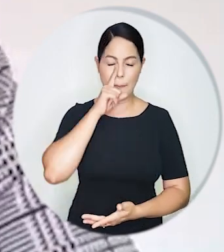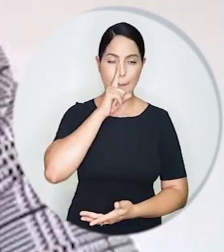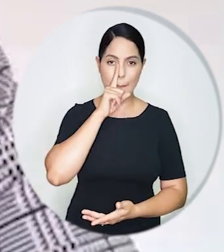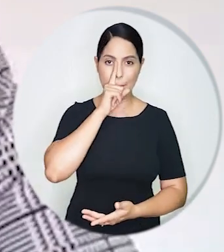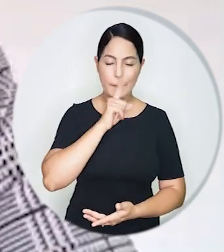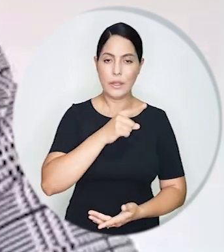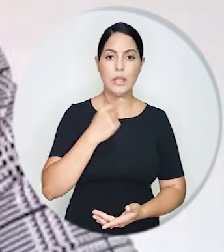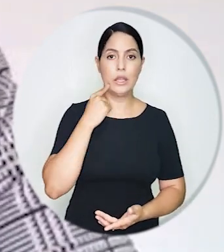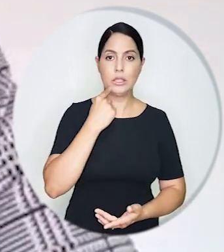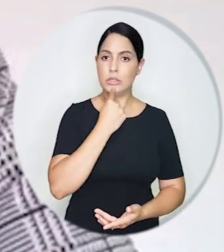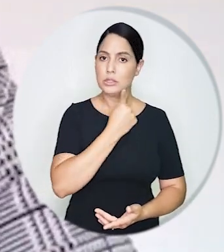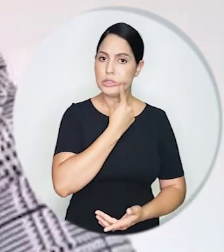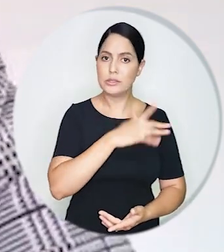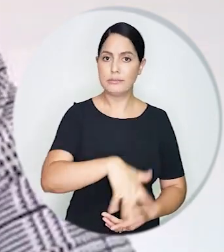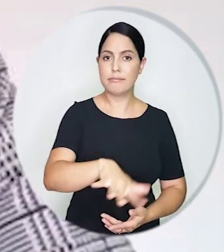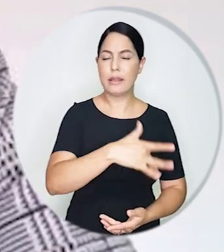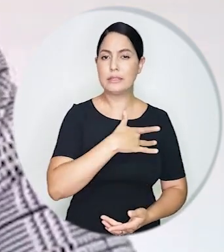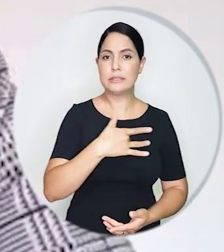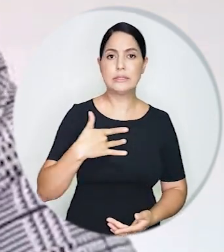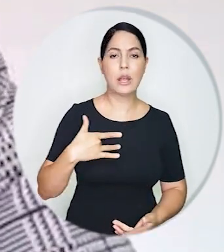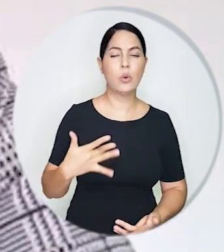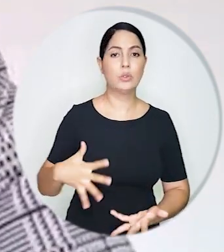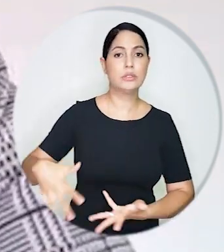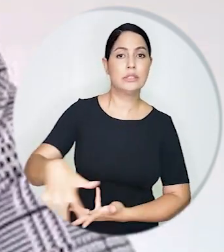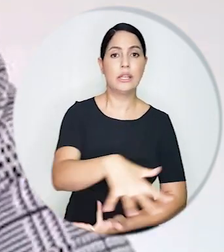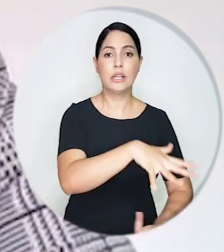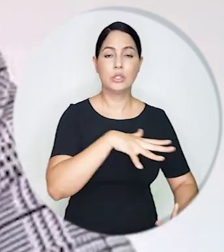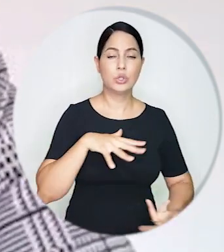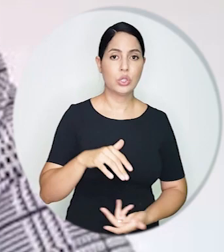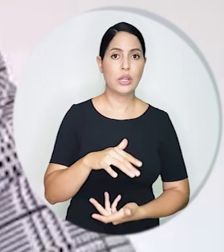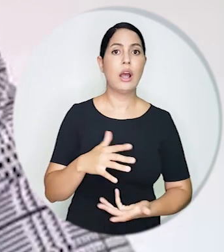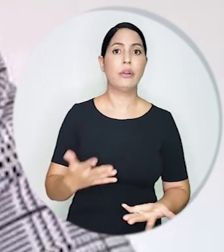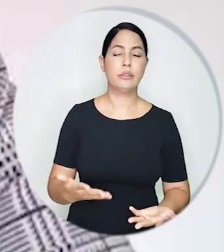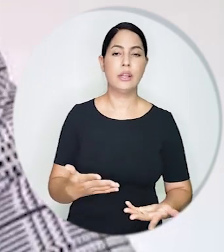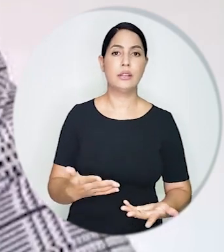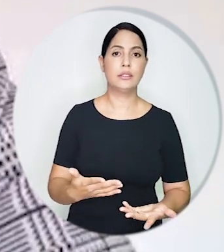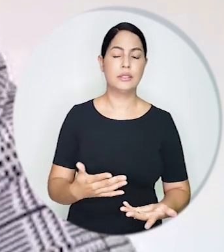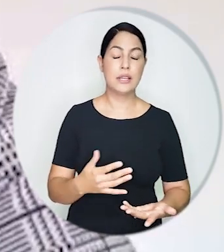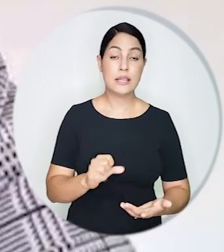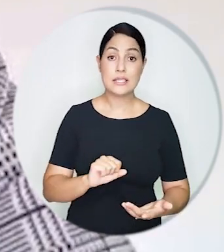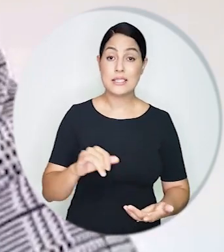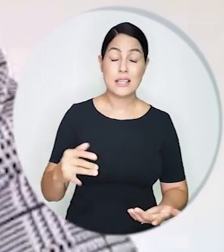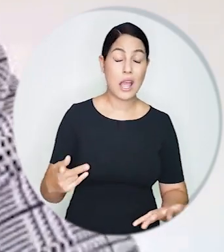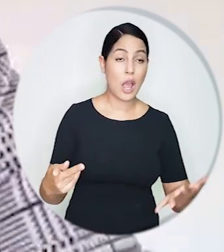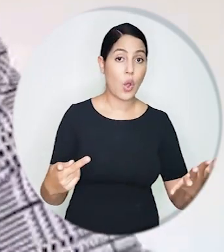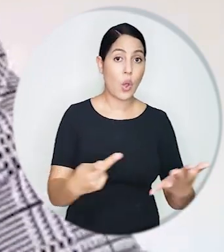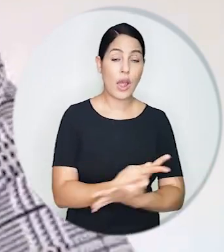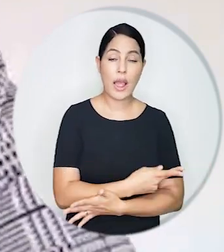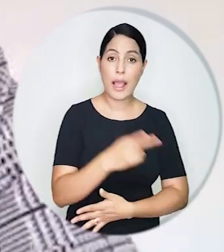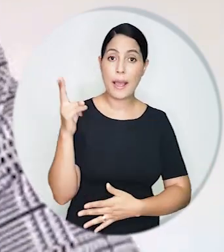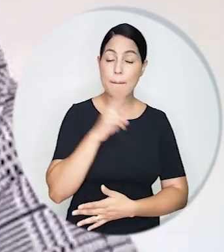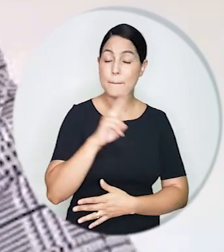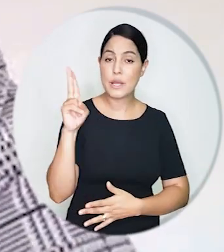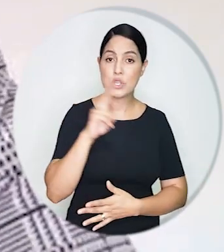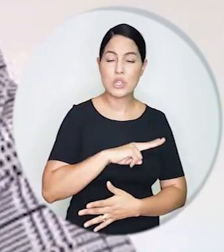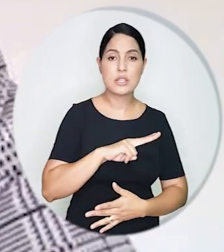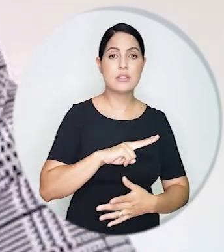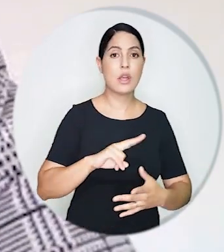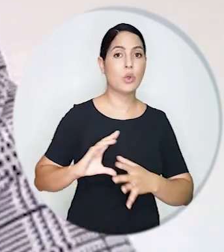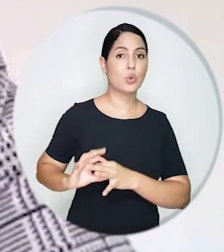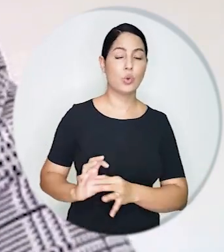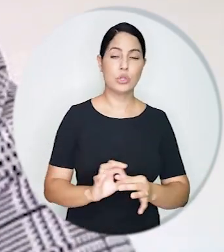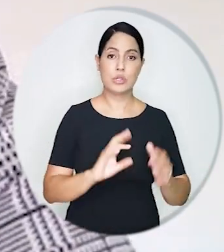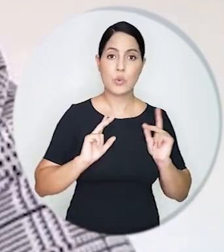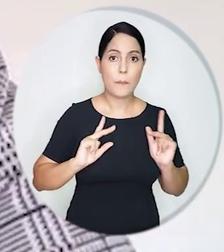crise Yanomami, né? Isso é um procedimento da saúde, um procedimento internacional. Toda vez que se deflagra uma